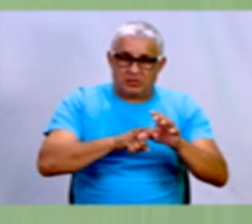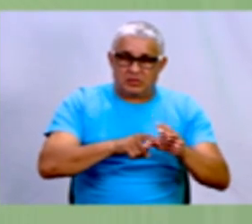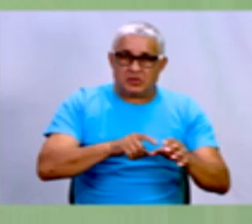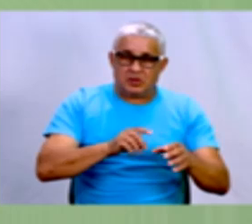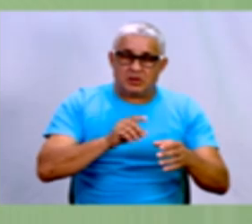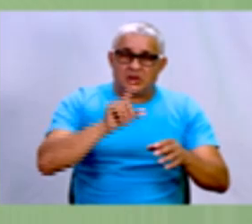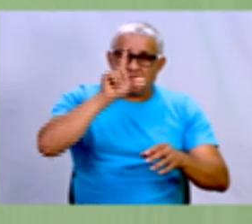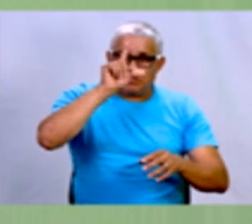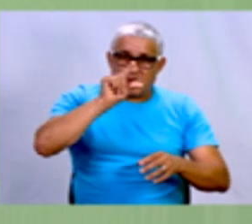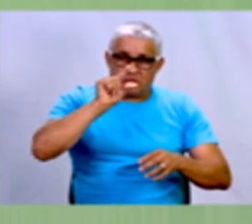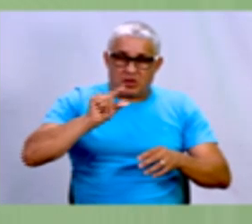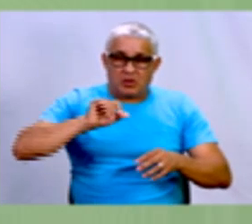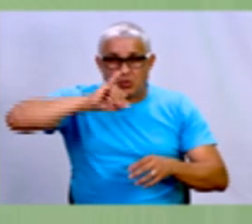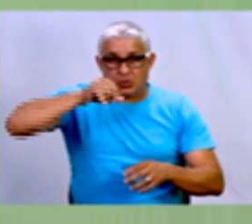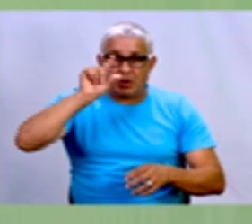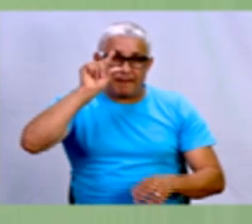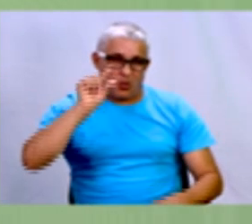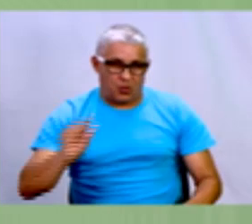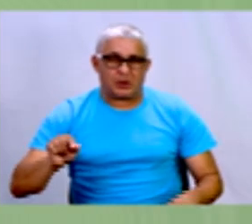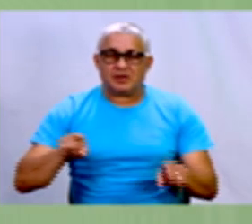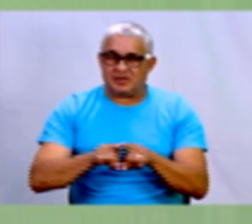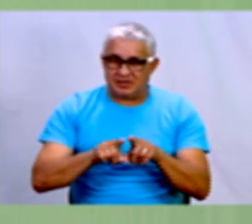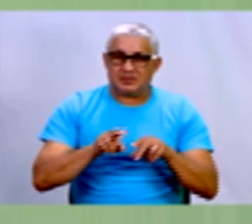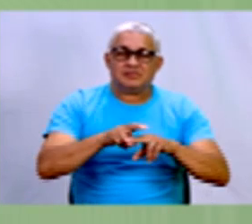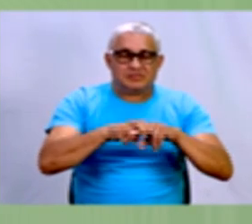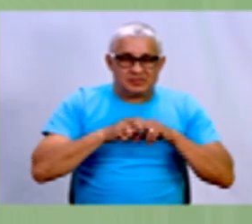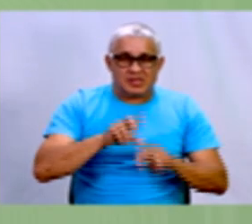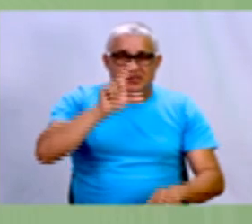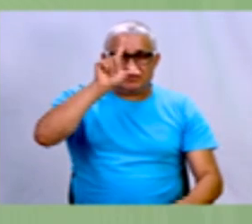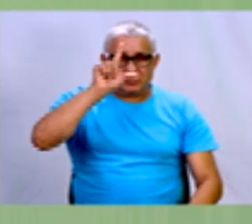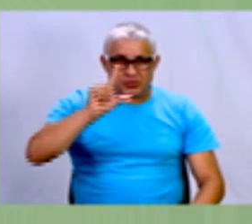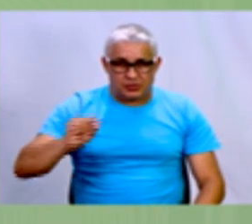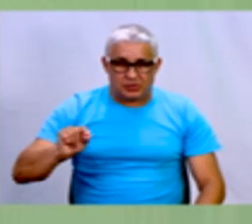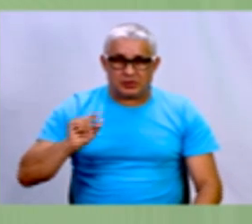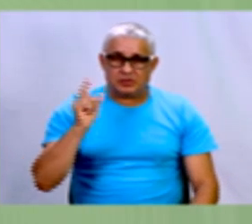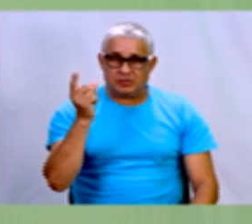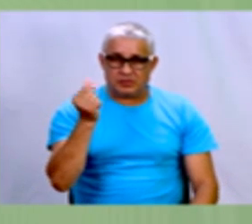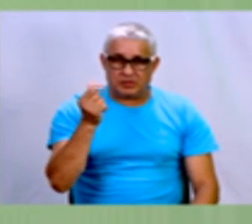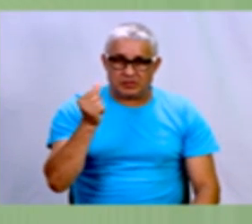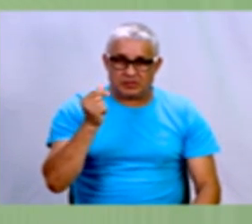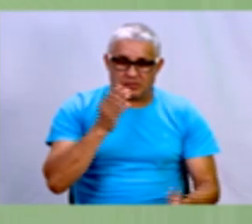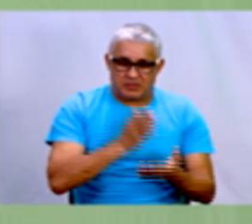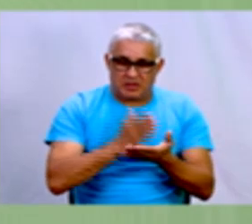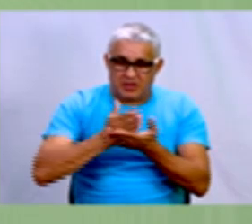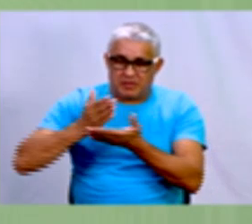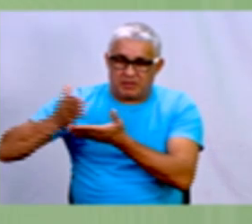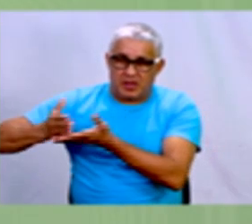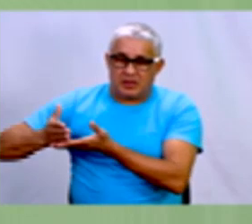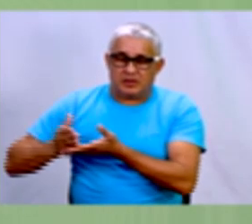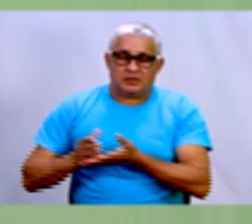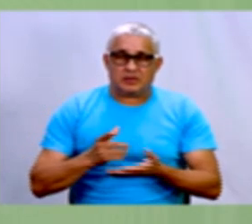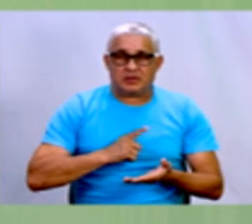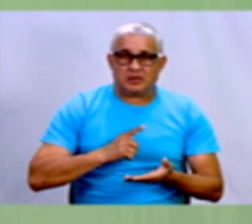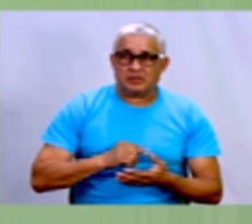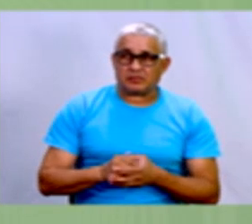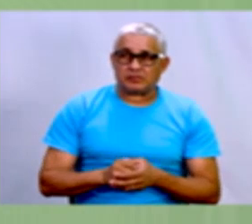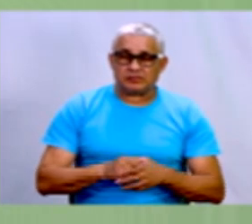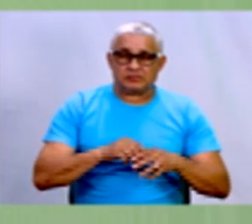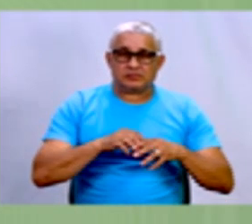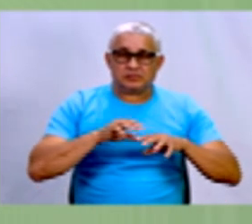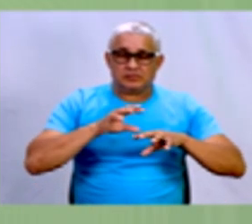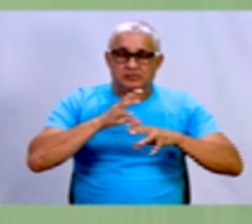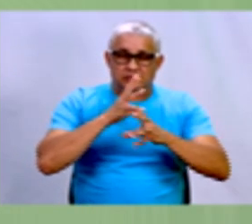mais vai diminuindo, menos juros eu vou pagando. Por isso tem essa redução do valor de um período para o outro, tá? Então aqui a gente vai ter essa